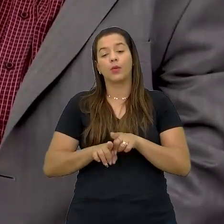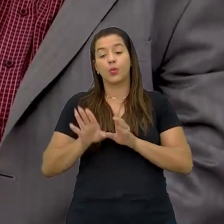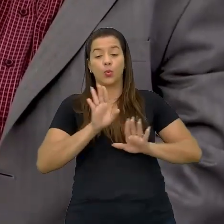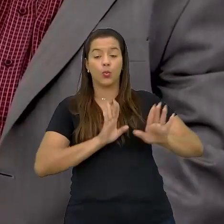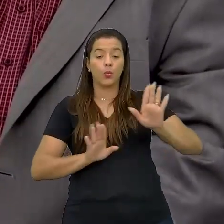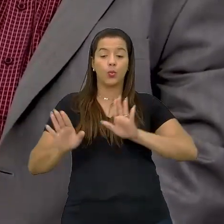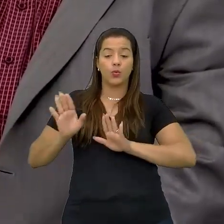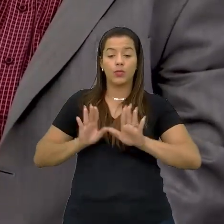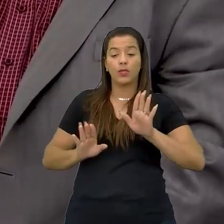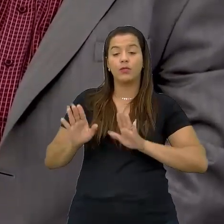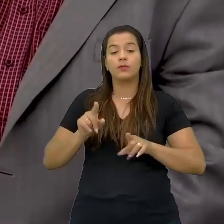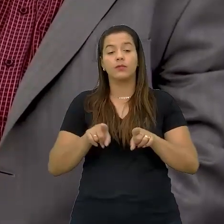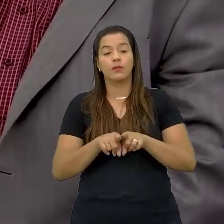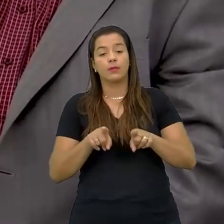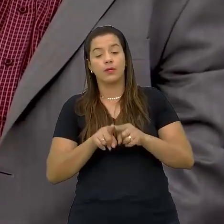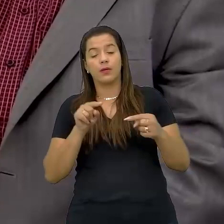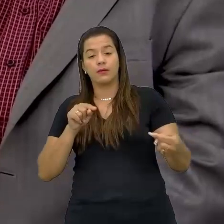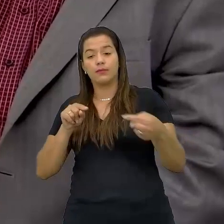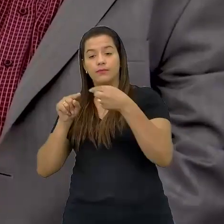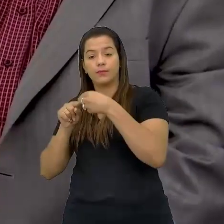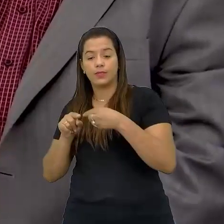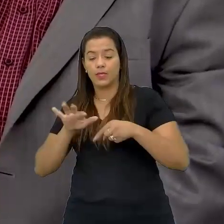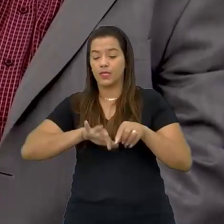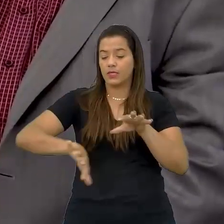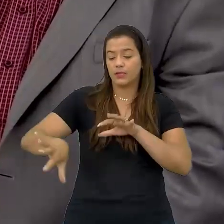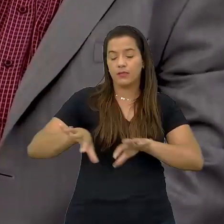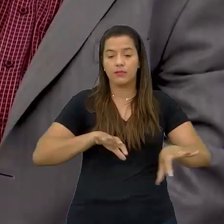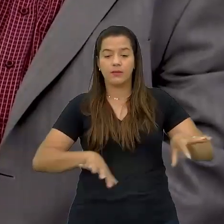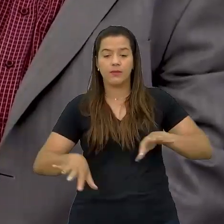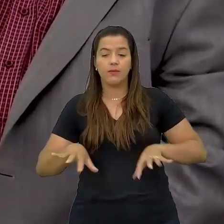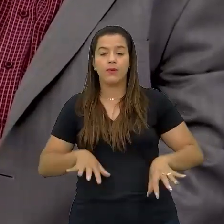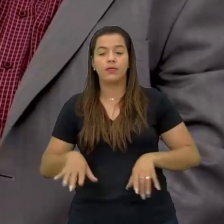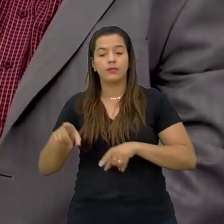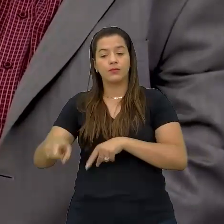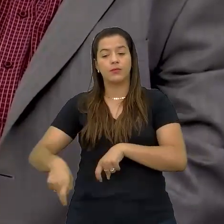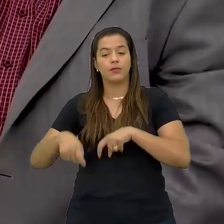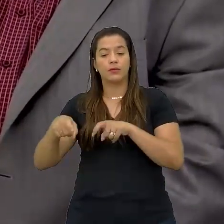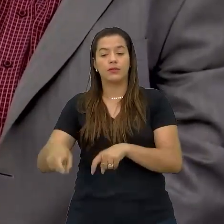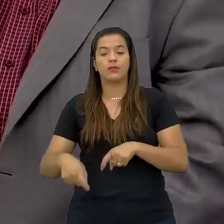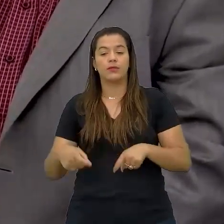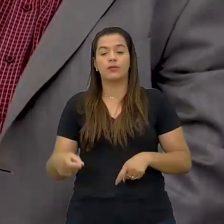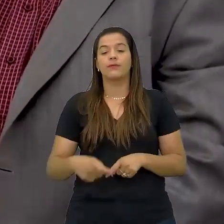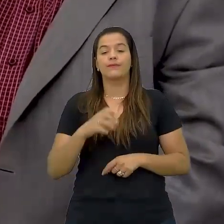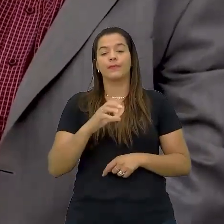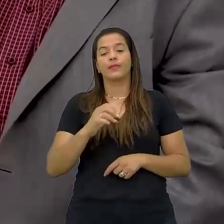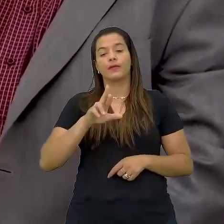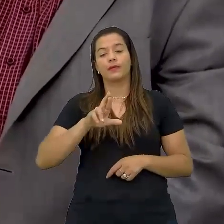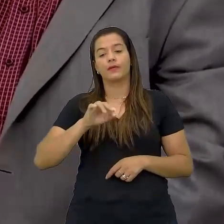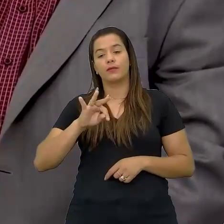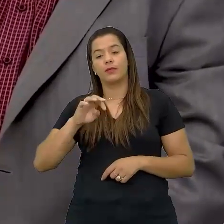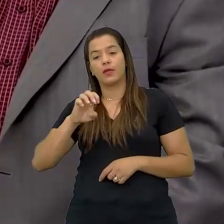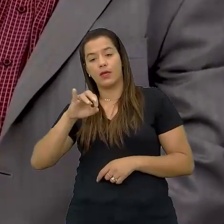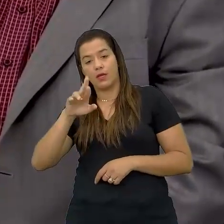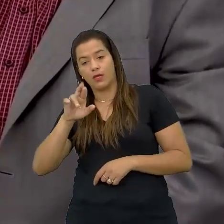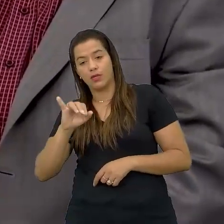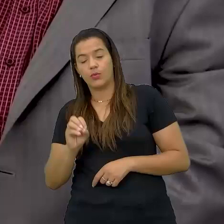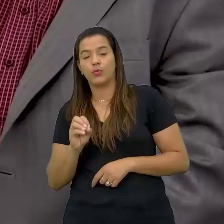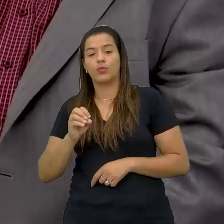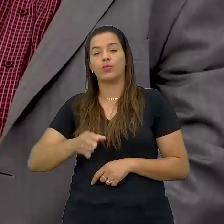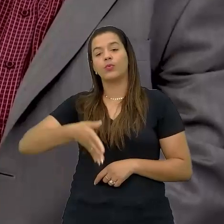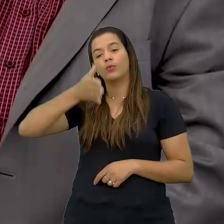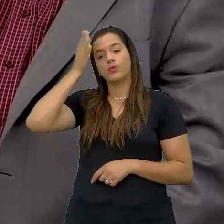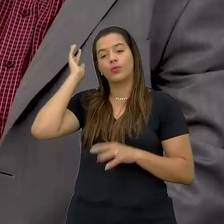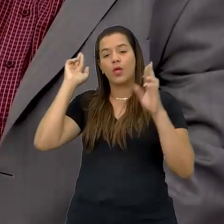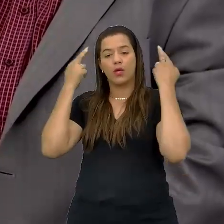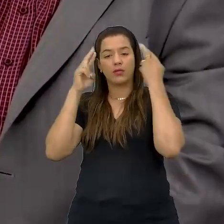nós da agricultura, né? Ela significa separação. Criterion, no grego antigo, é separar o joio do trigo, né? Separar